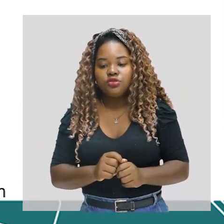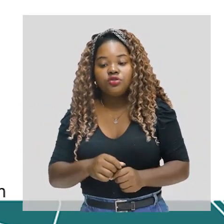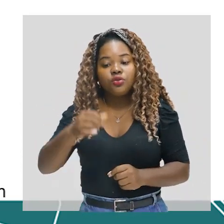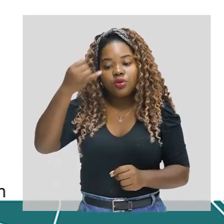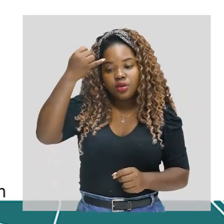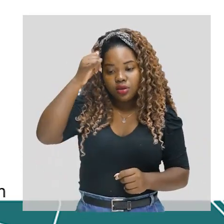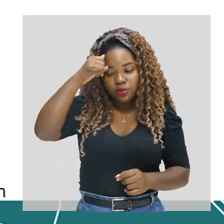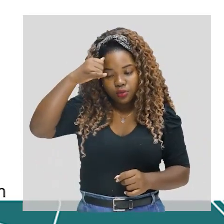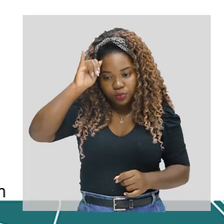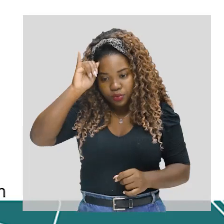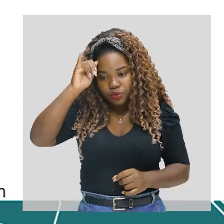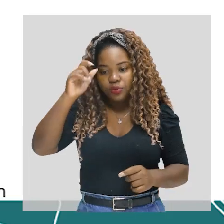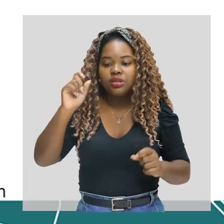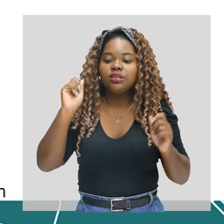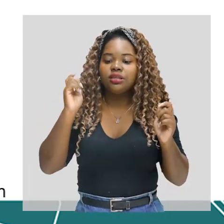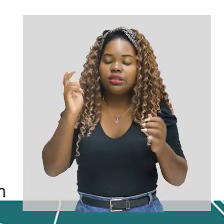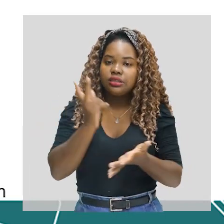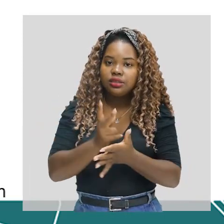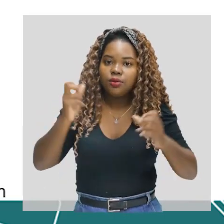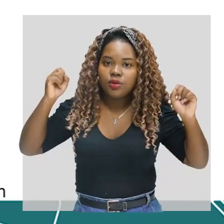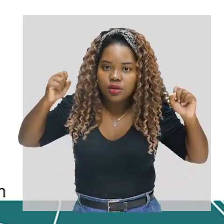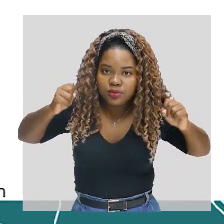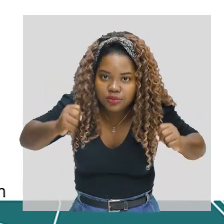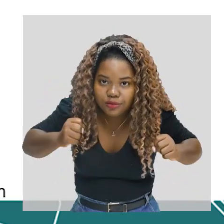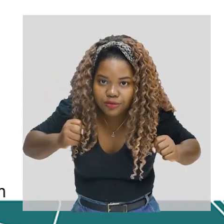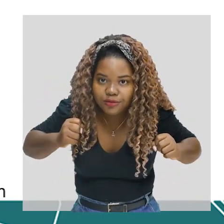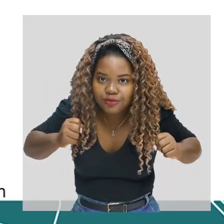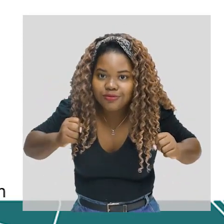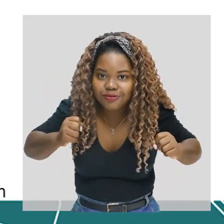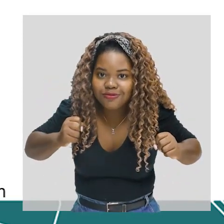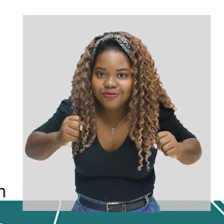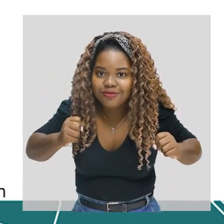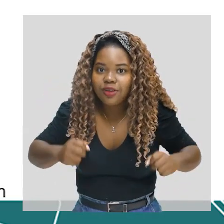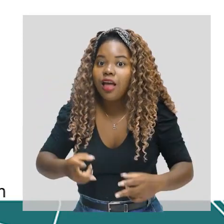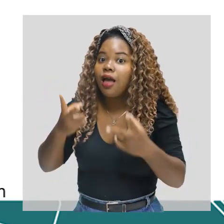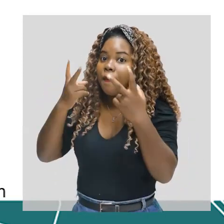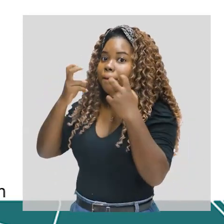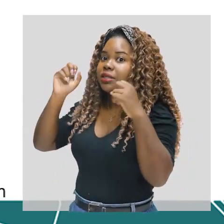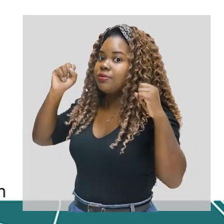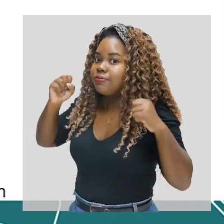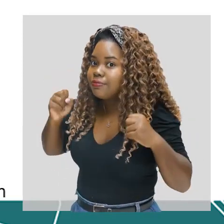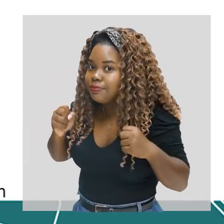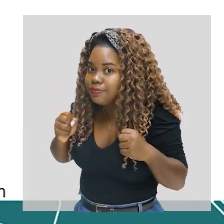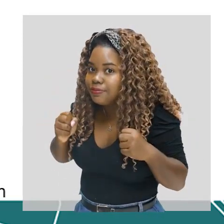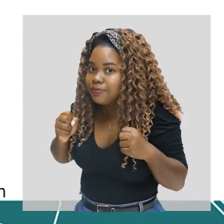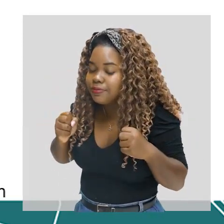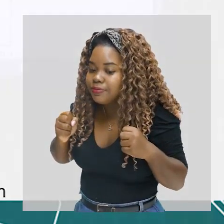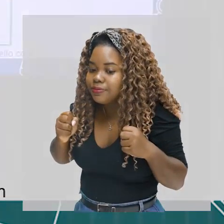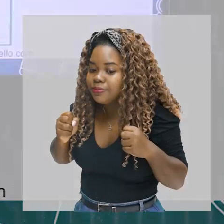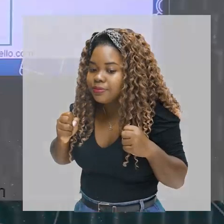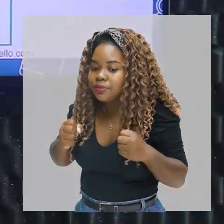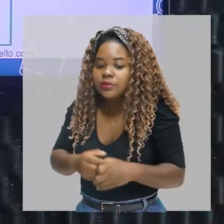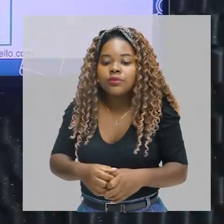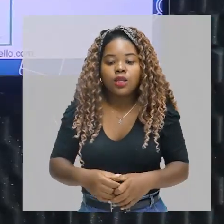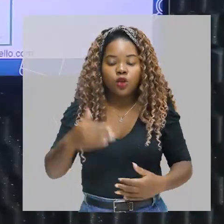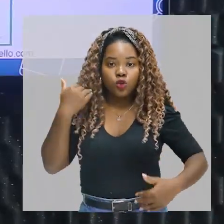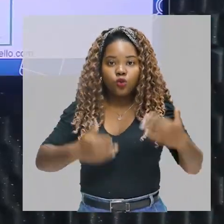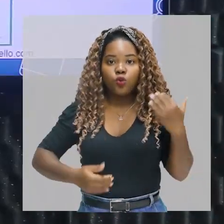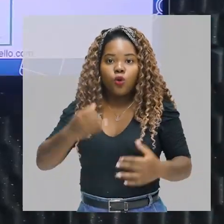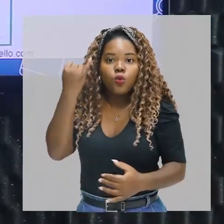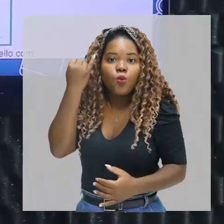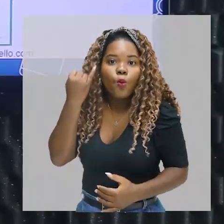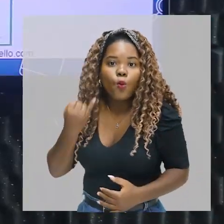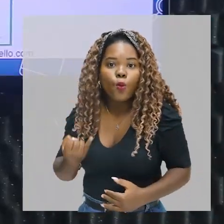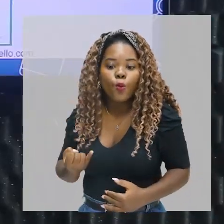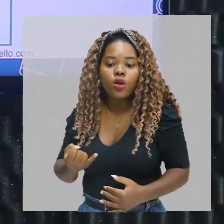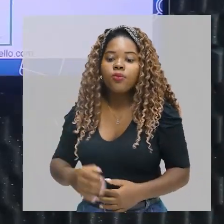Aí eu demonstrei para vocês, ó. Aqui percebam ele com um bezerrinho, com o corpo bem magrinho. E a proporção que o bezerrinho